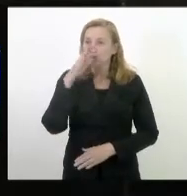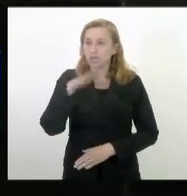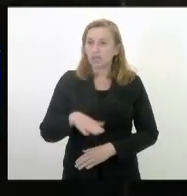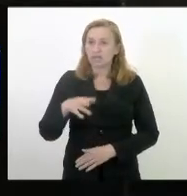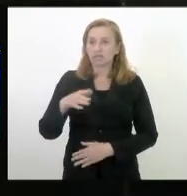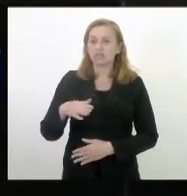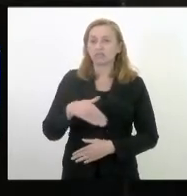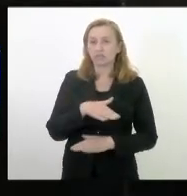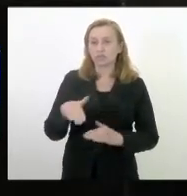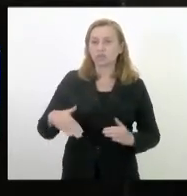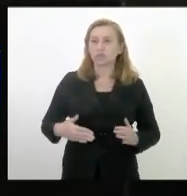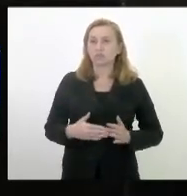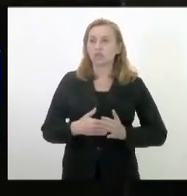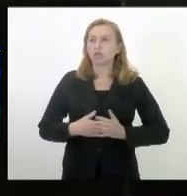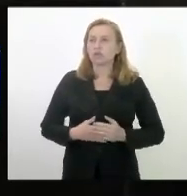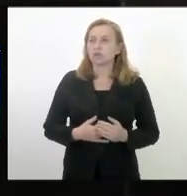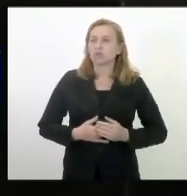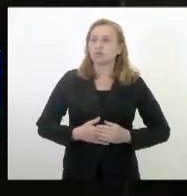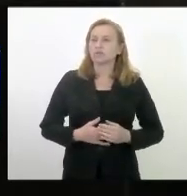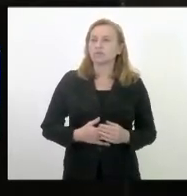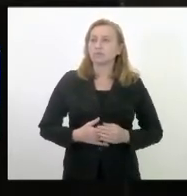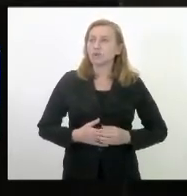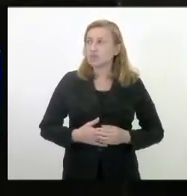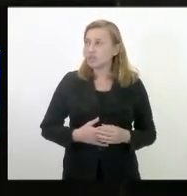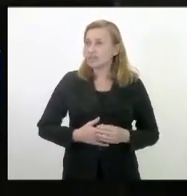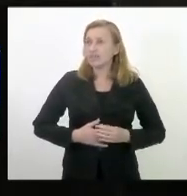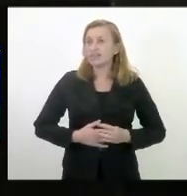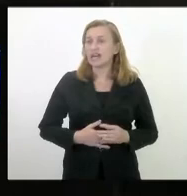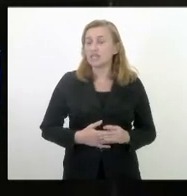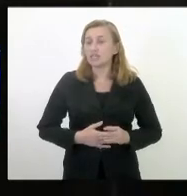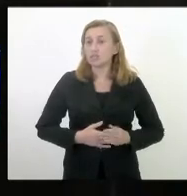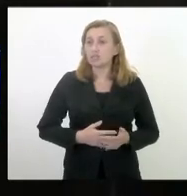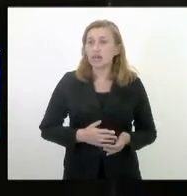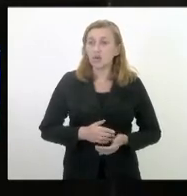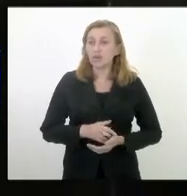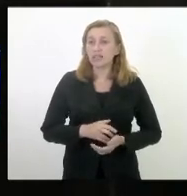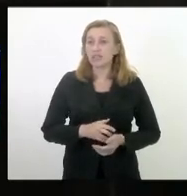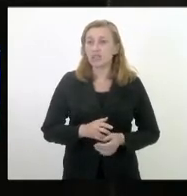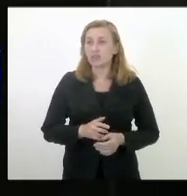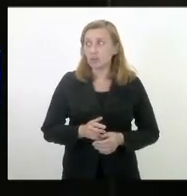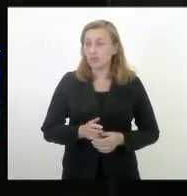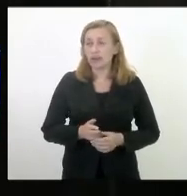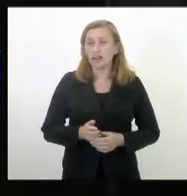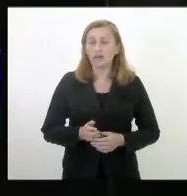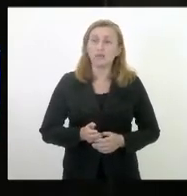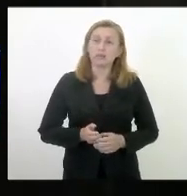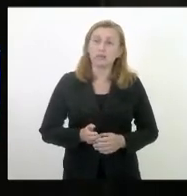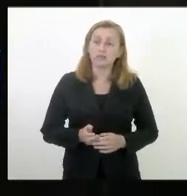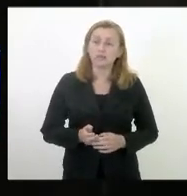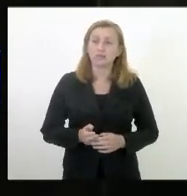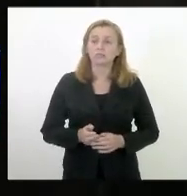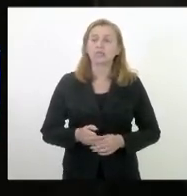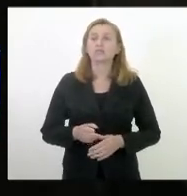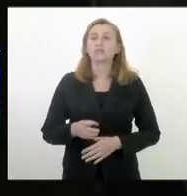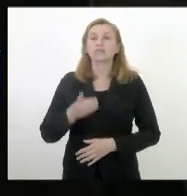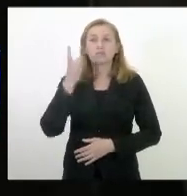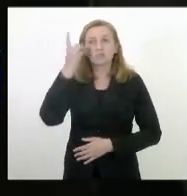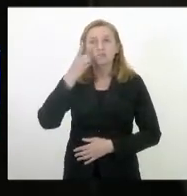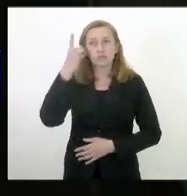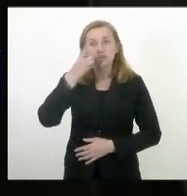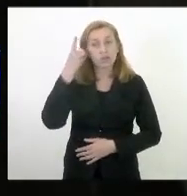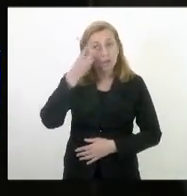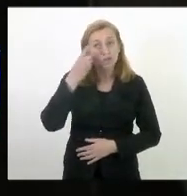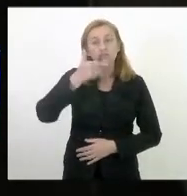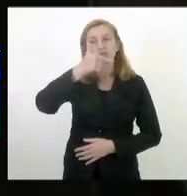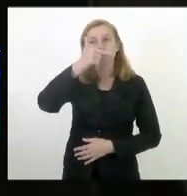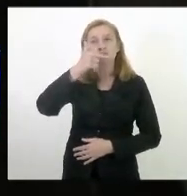tribuna para dizer da importância do projeto de lei apresentado pelo deputado André Siciliano. Quando as